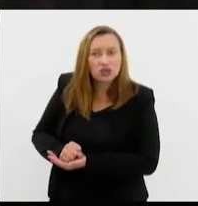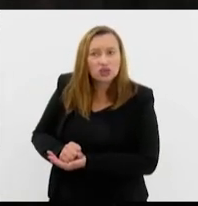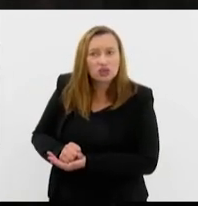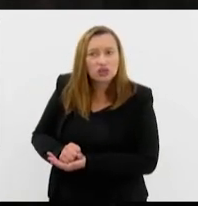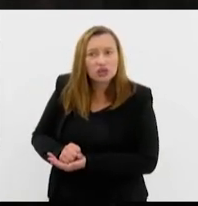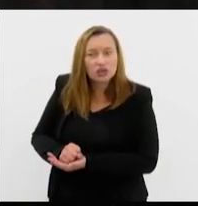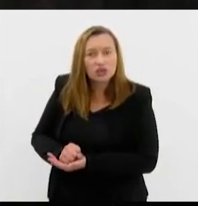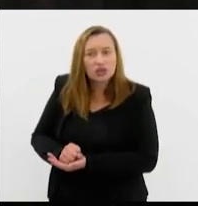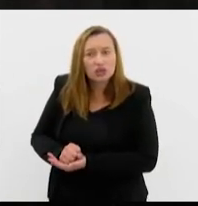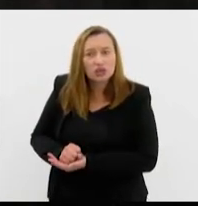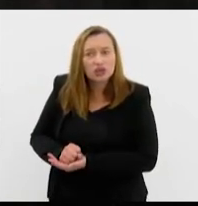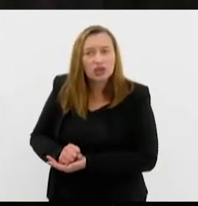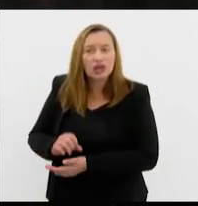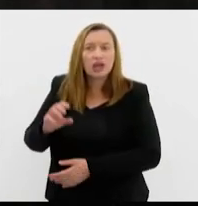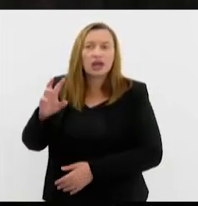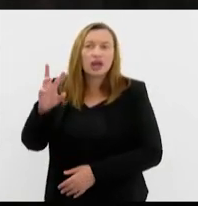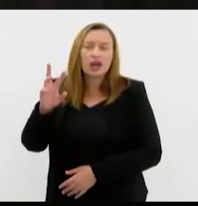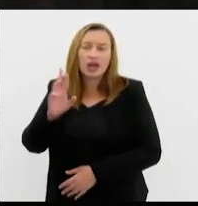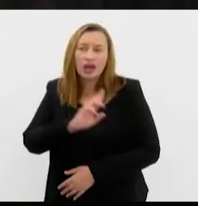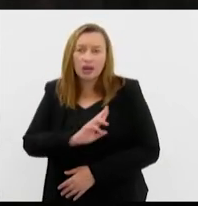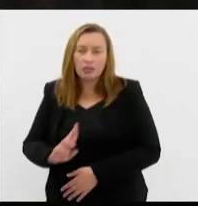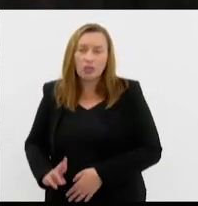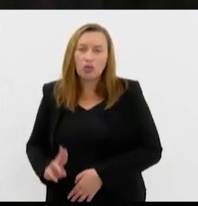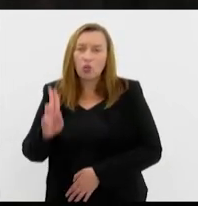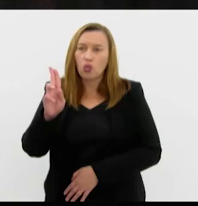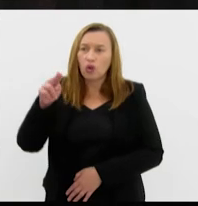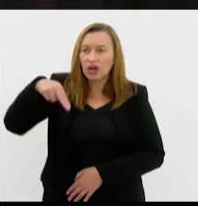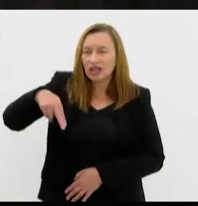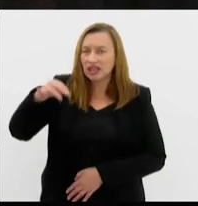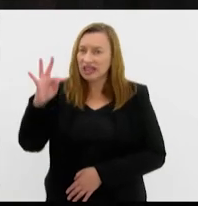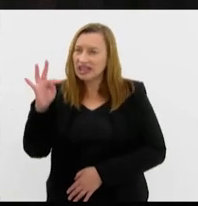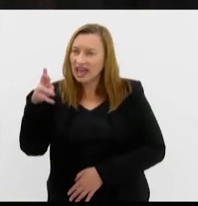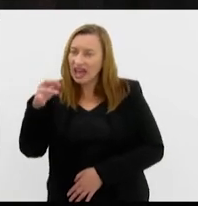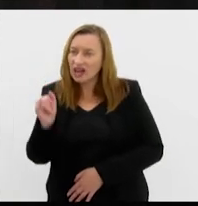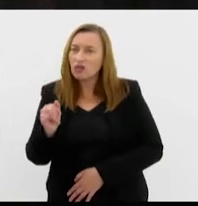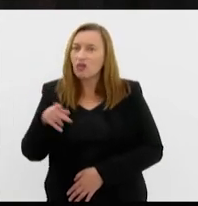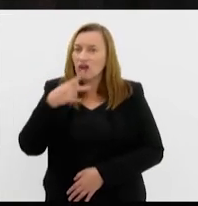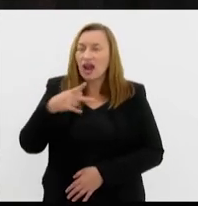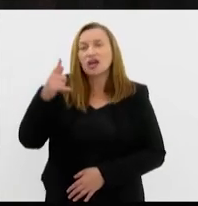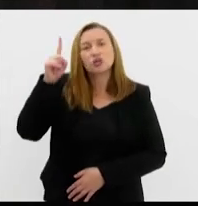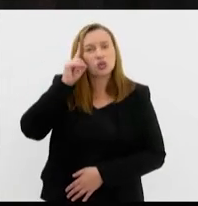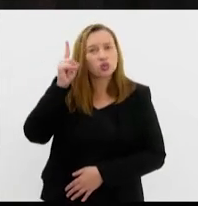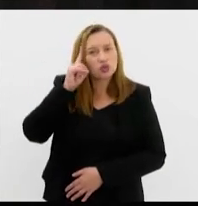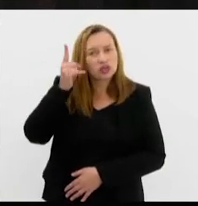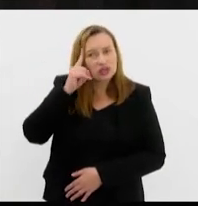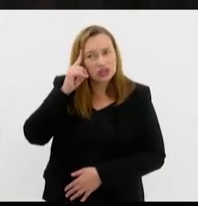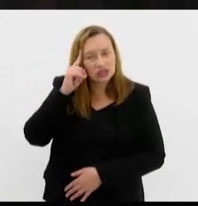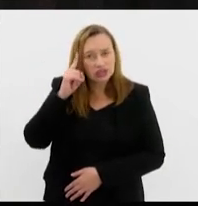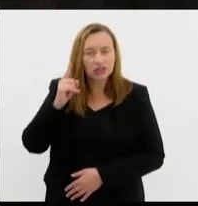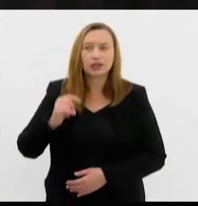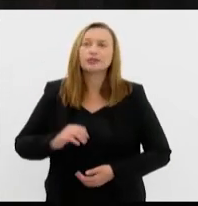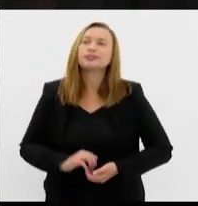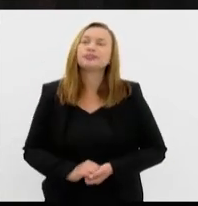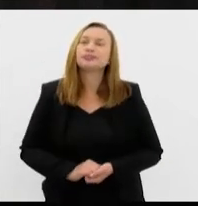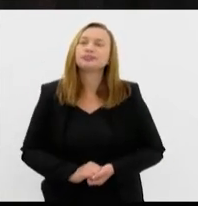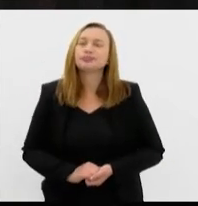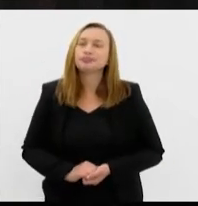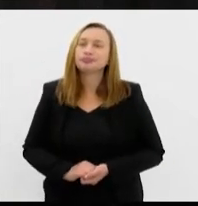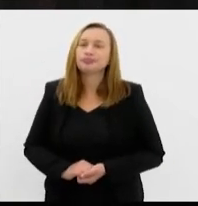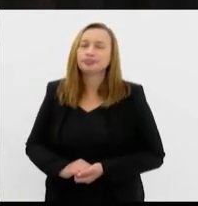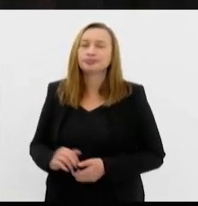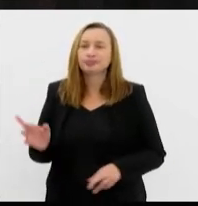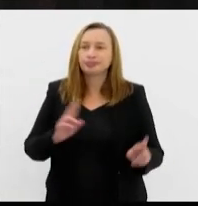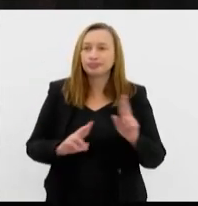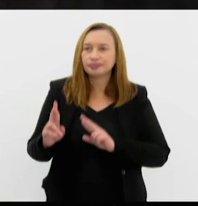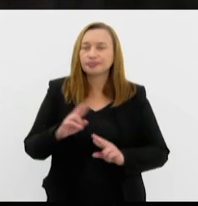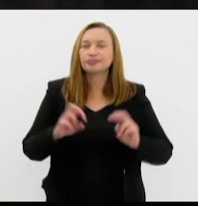unitária. Então, vou insistir todos os dias em capítulos em relação a